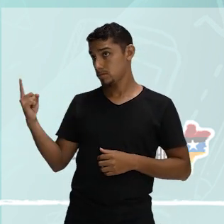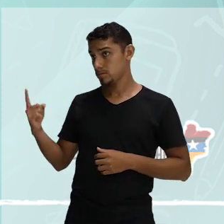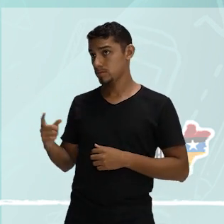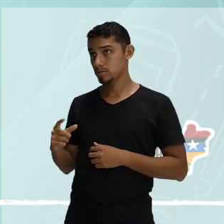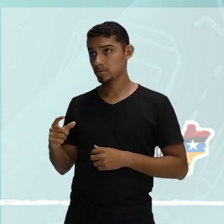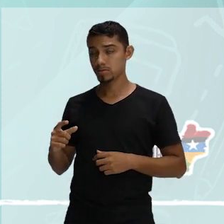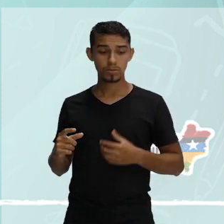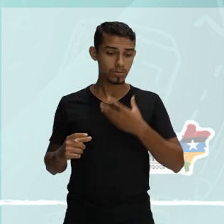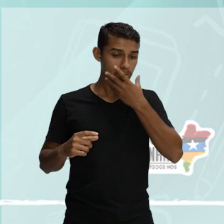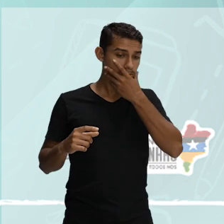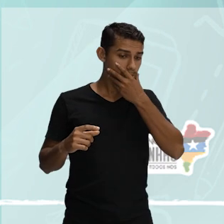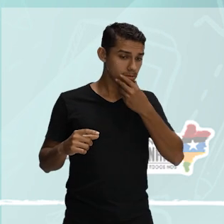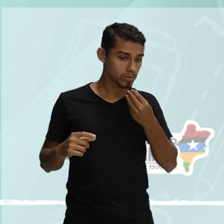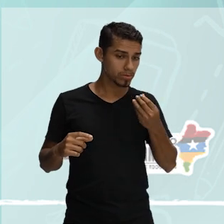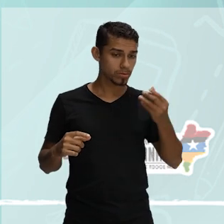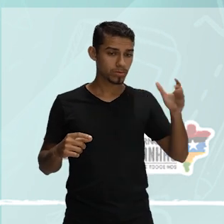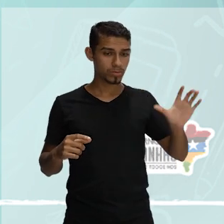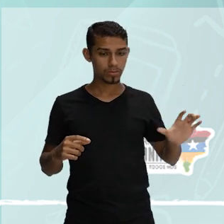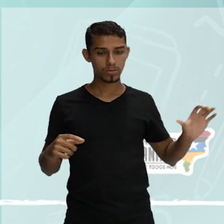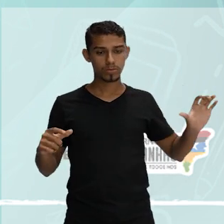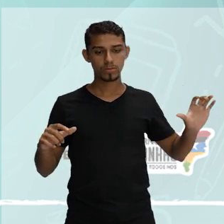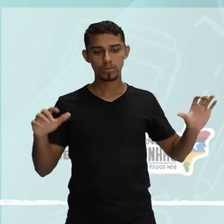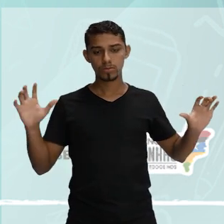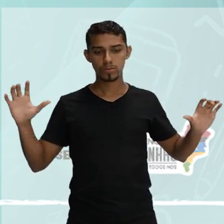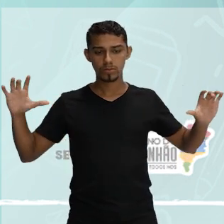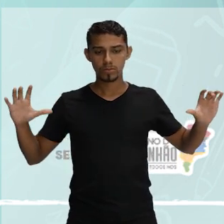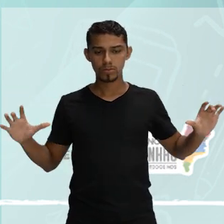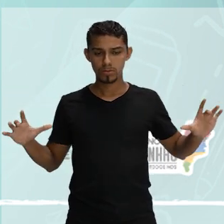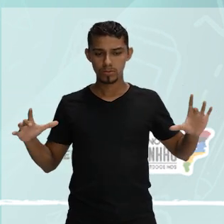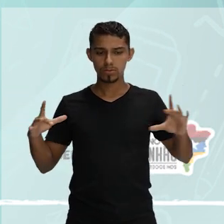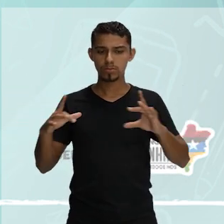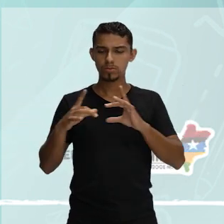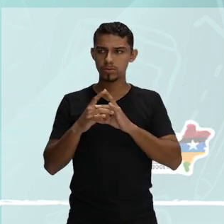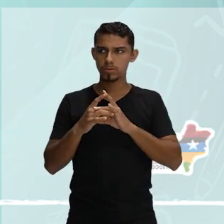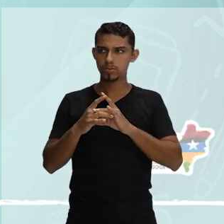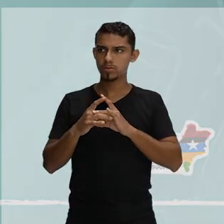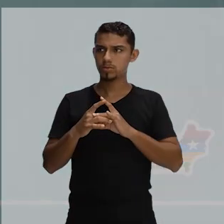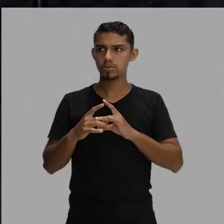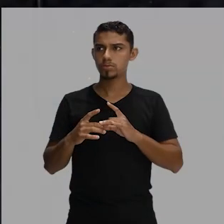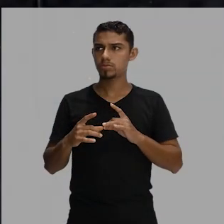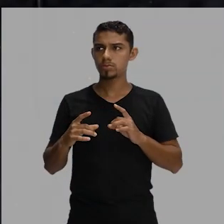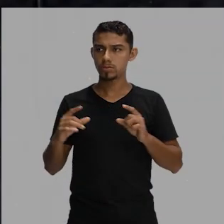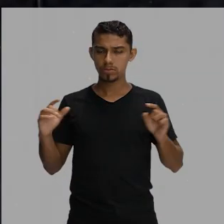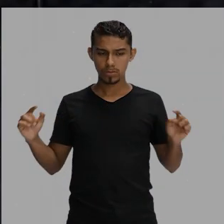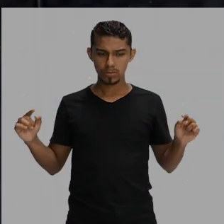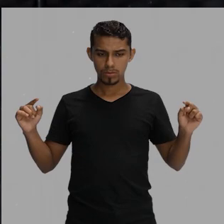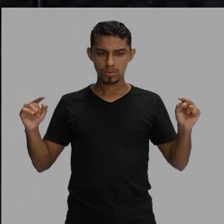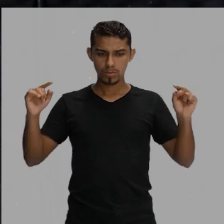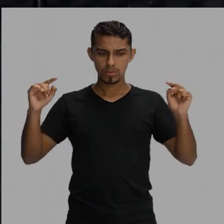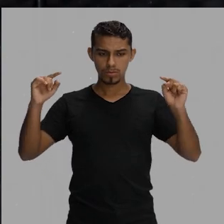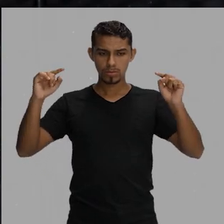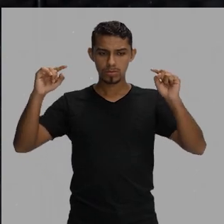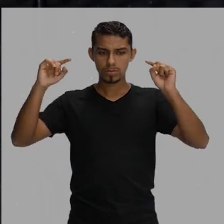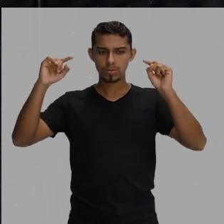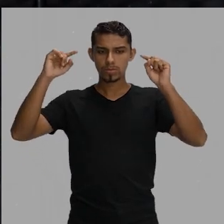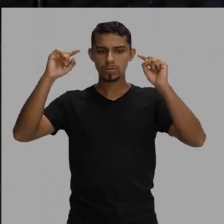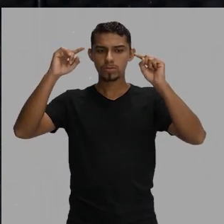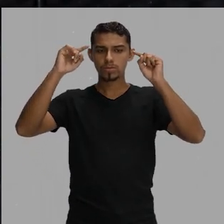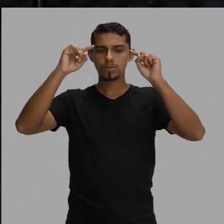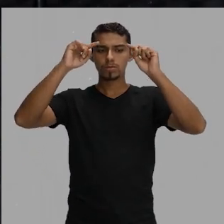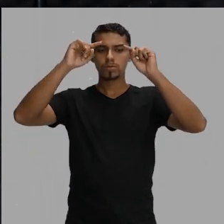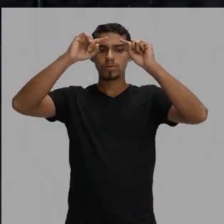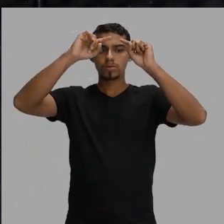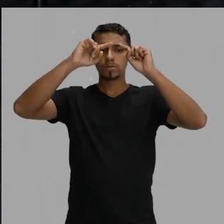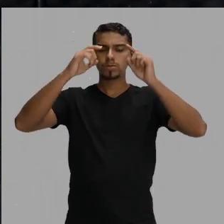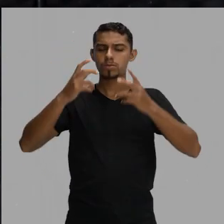Esses homens aqui, eles não possuem ancestrais comuns entre eles. Se você subir a árvore filogenética,